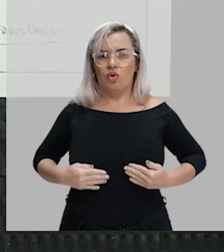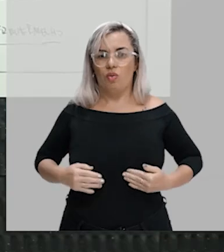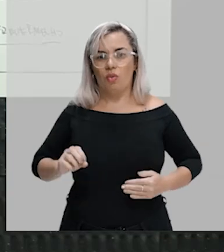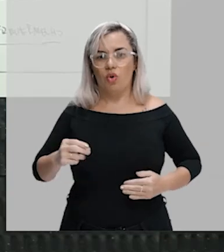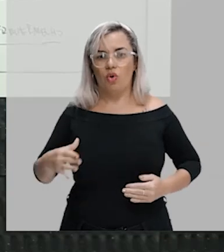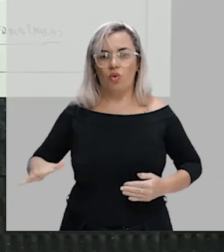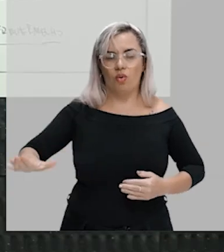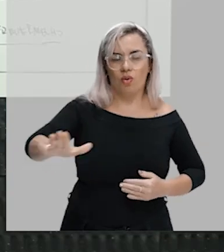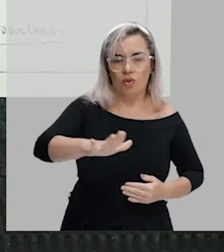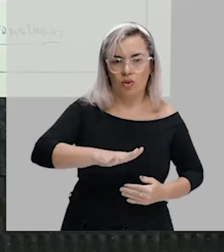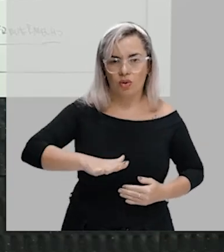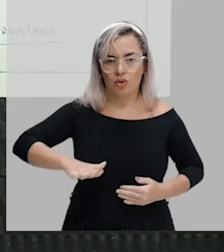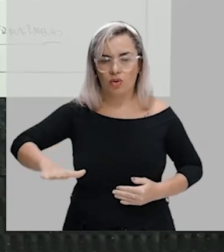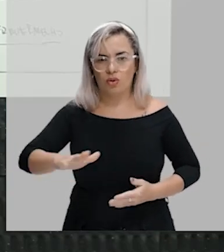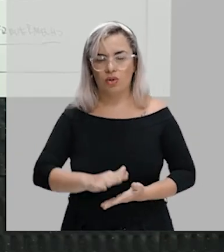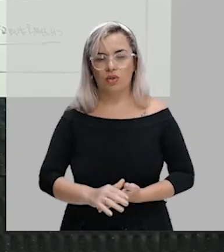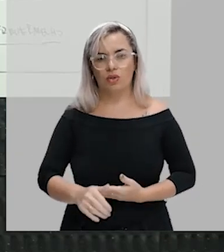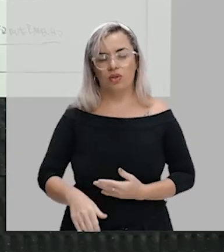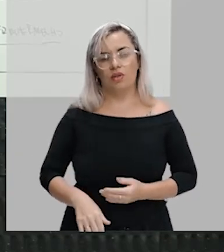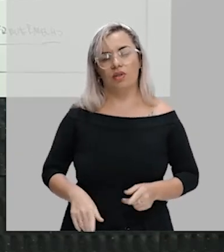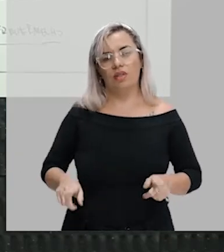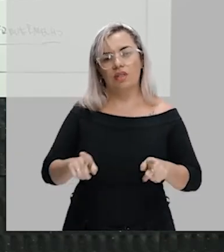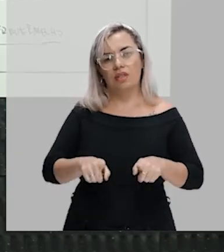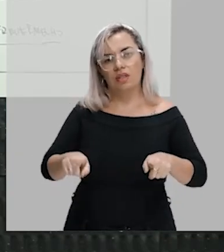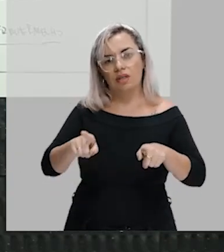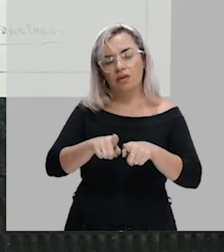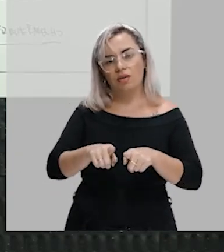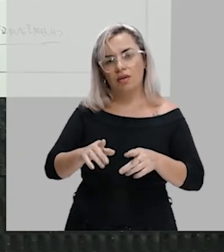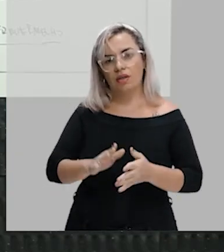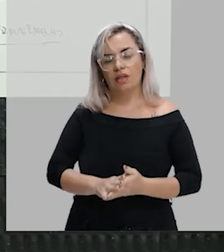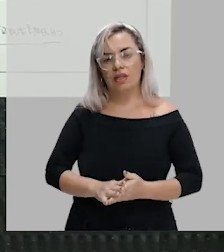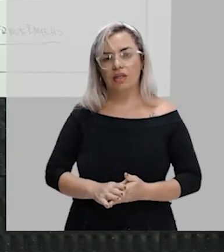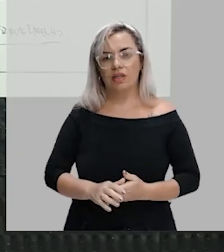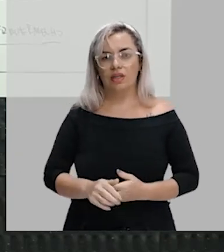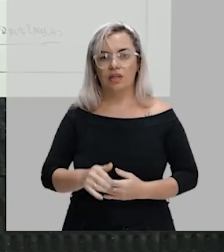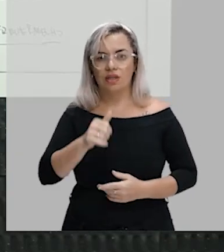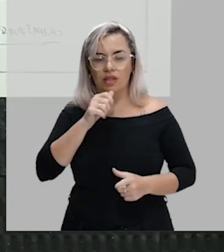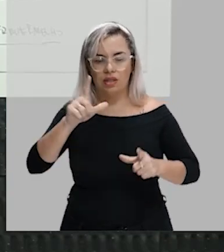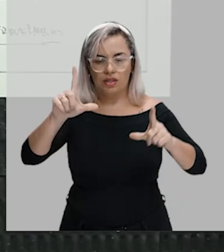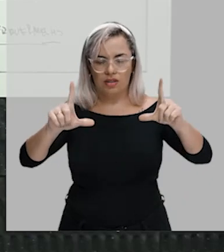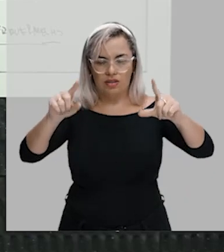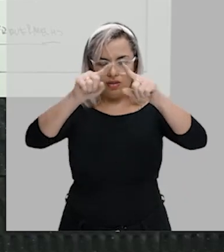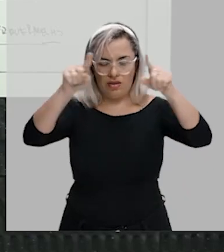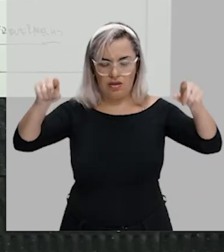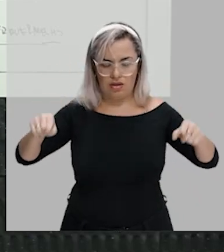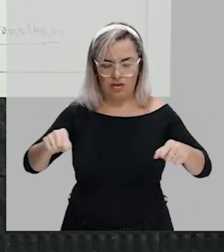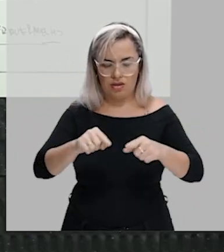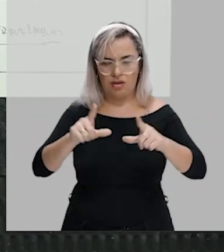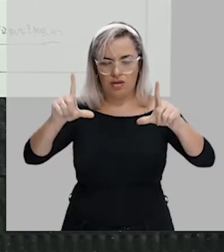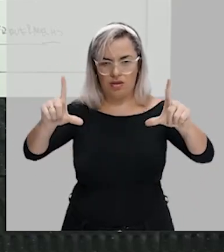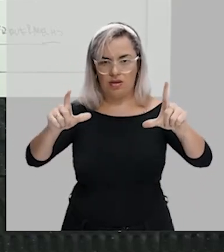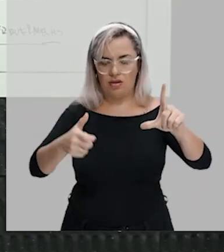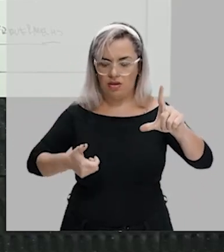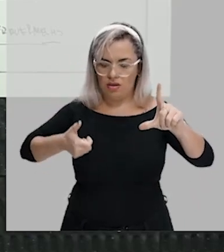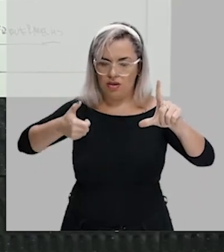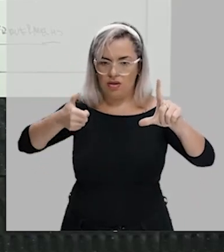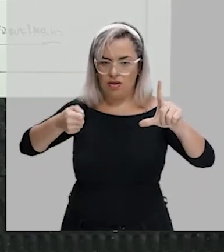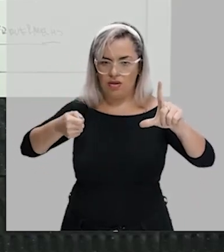tem também nos controles remotos, né, aquela lâmpadazinha no controle remoto, ele emite